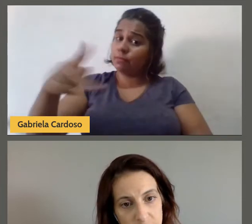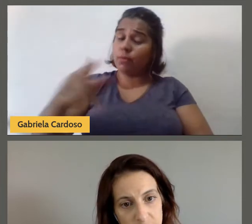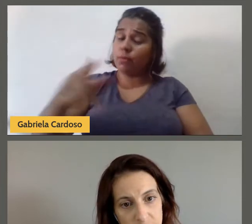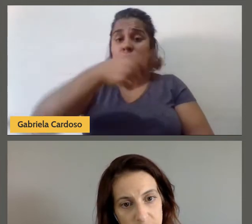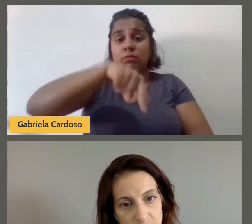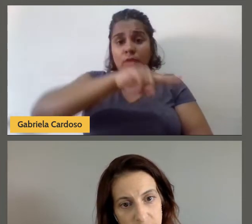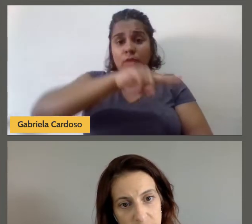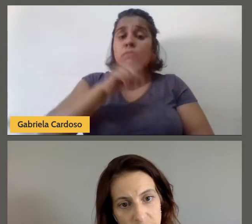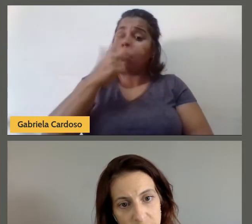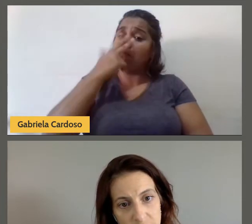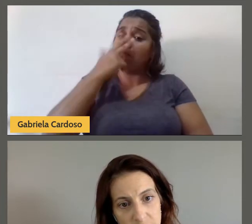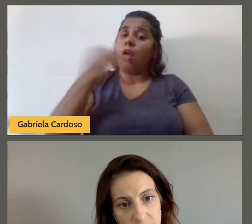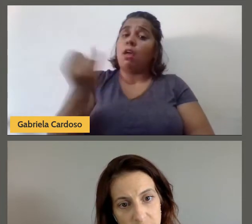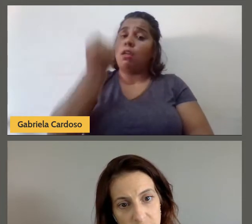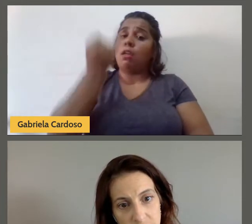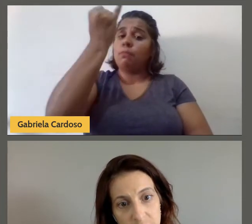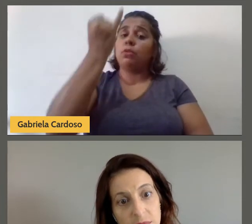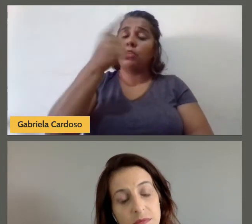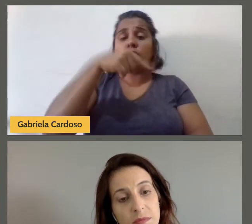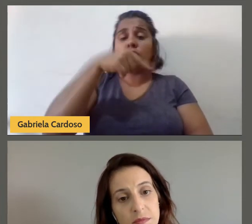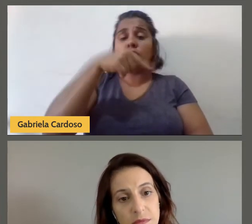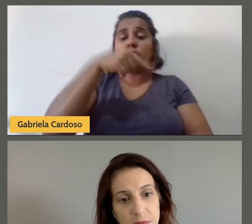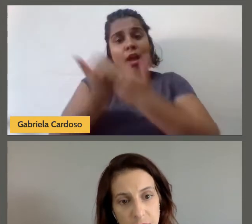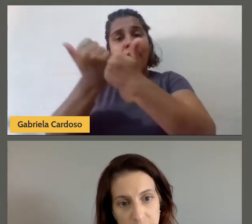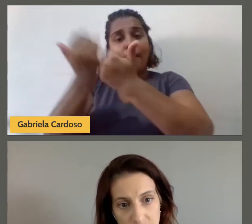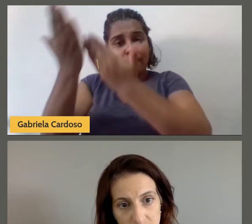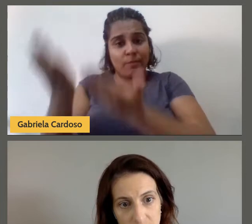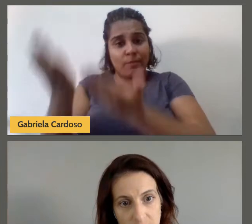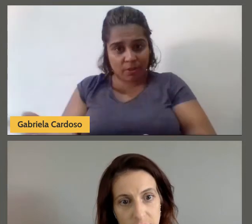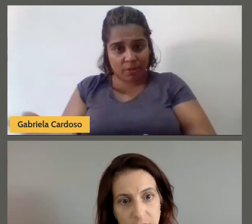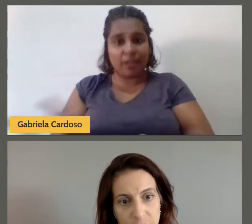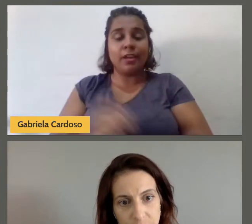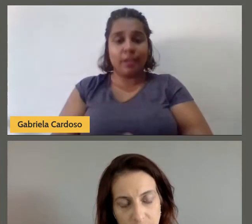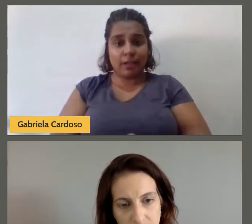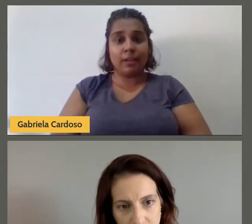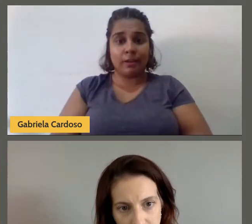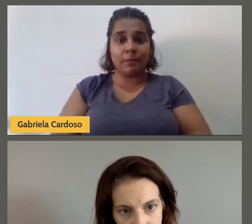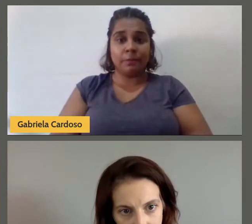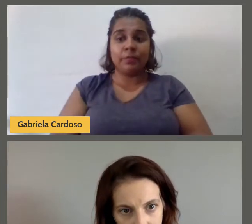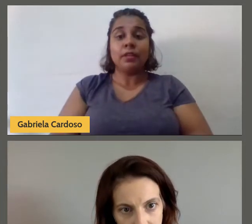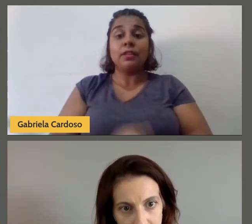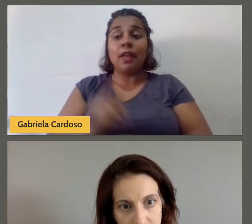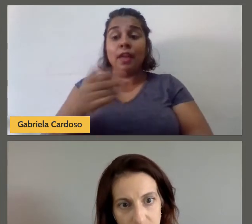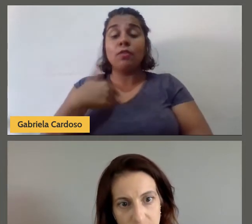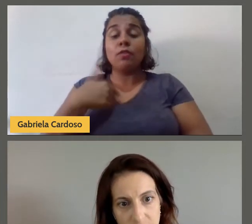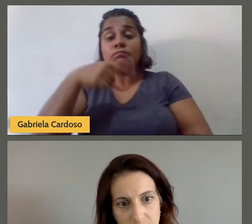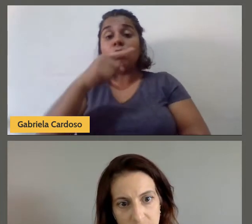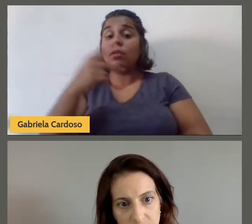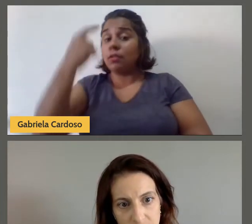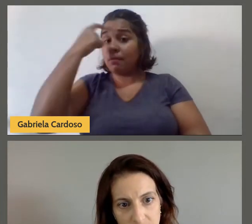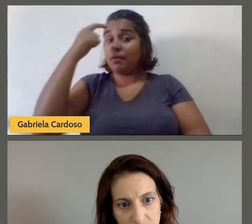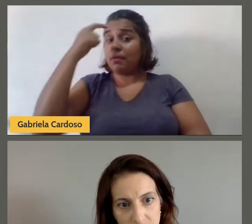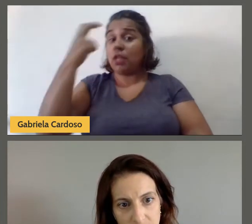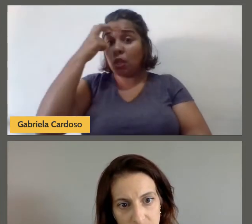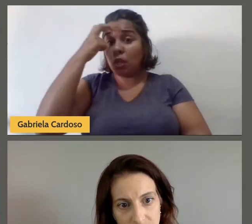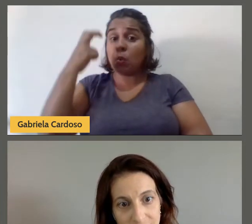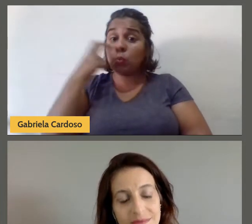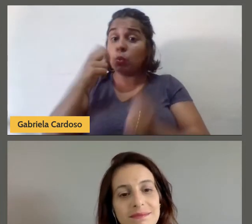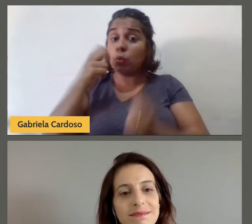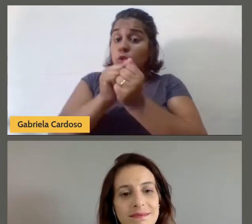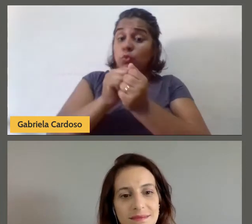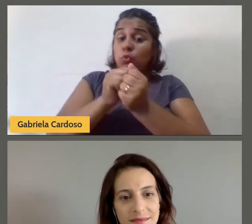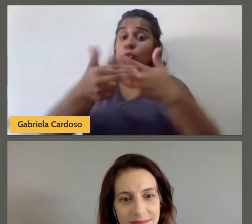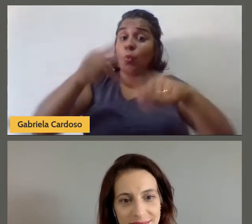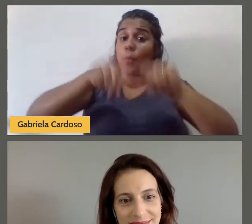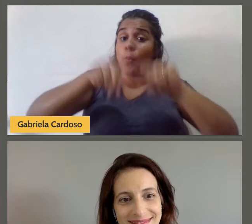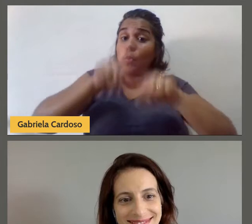a identificar um aspecto autêntico da sua realidade, da sua cultura, e transformar isso em um produto. E aí a gente trabalha o quê? Com gastronomia, então a gente